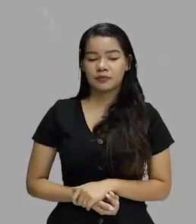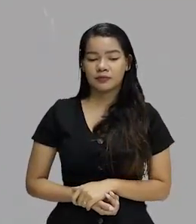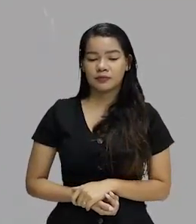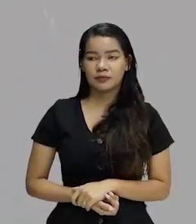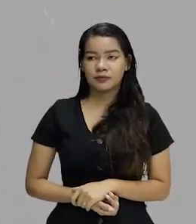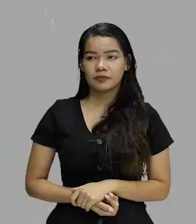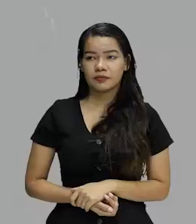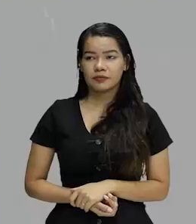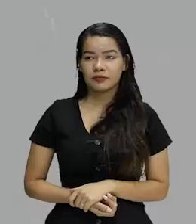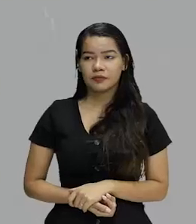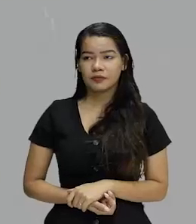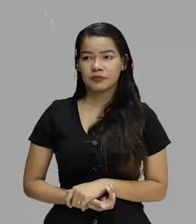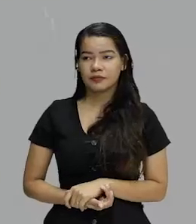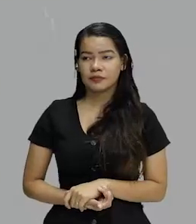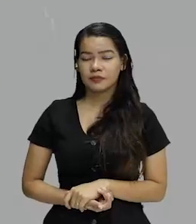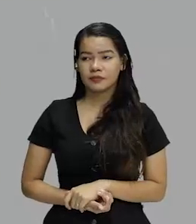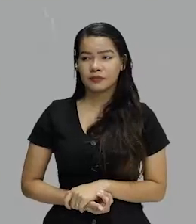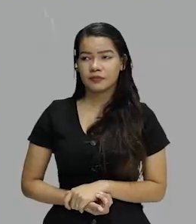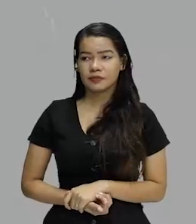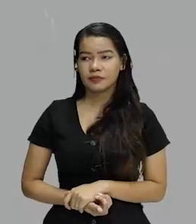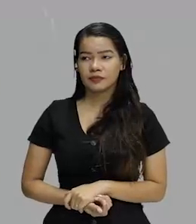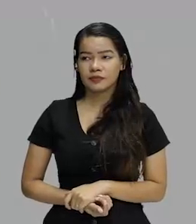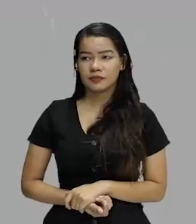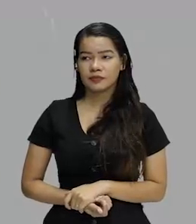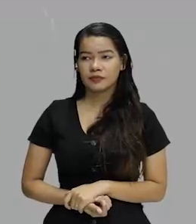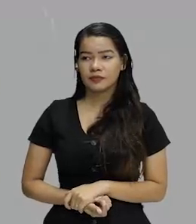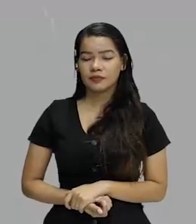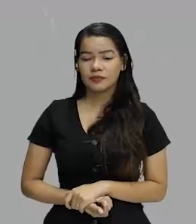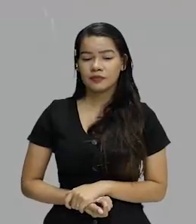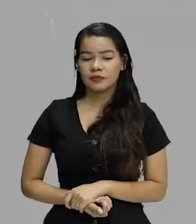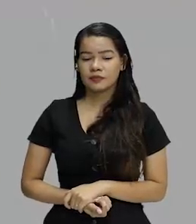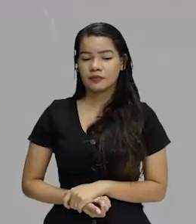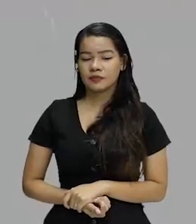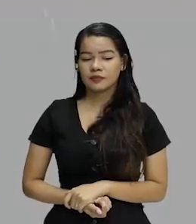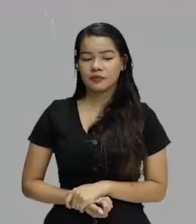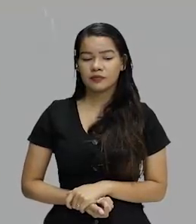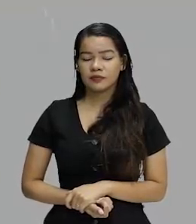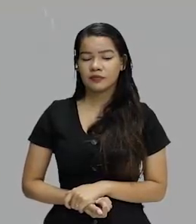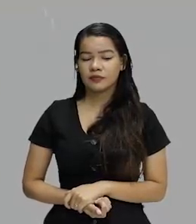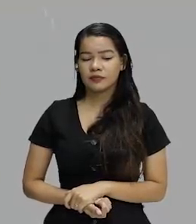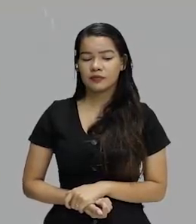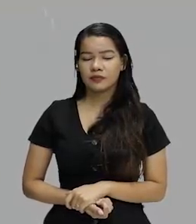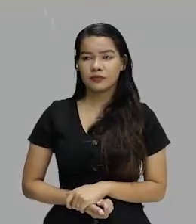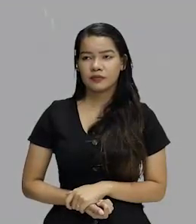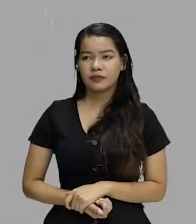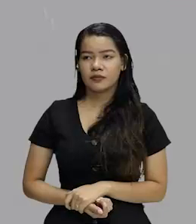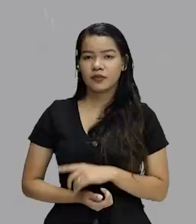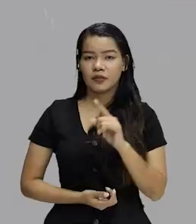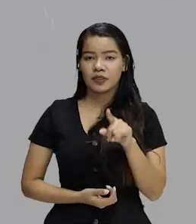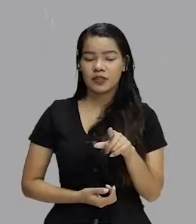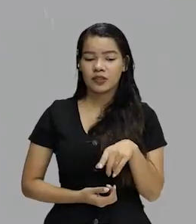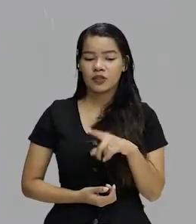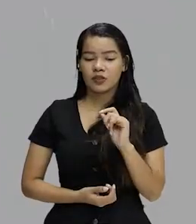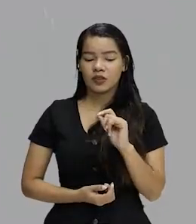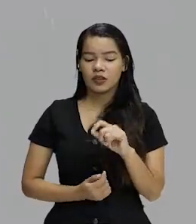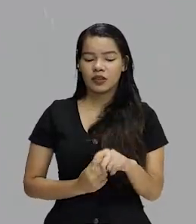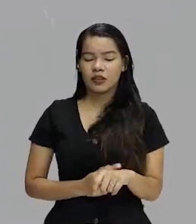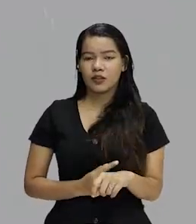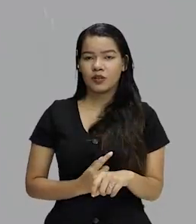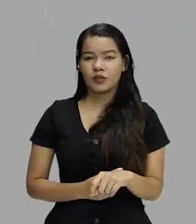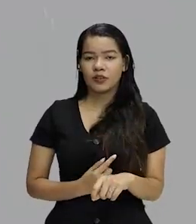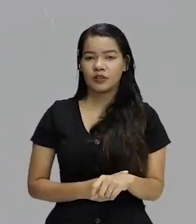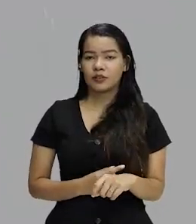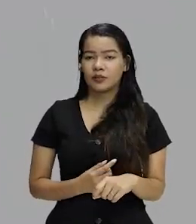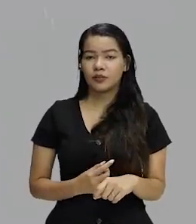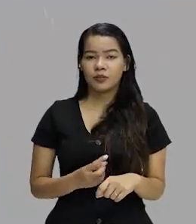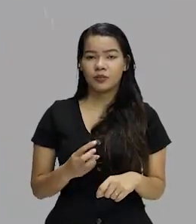beef? Então, fazendo um questionamento para você, se você vai comer frango ou carne. E aí você decide na hora, naquele momento em